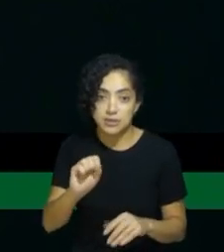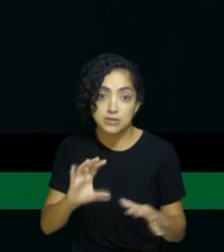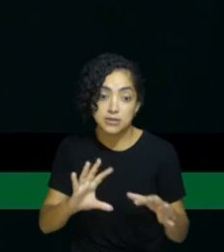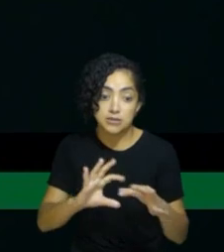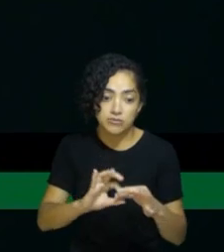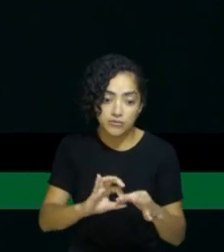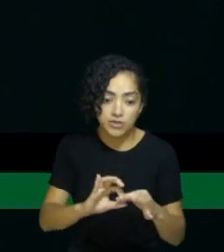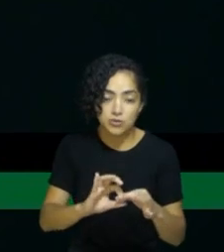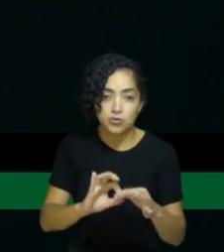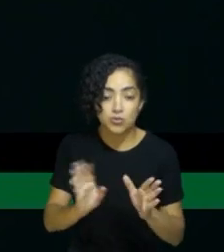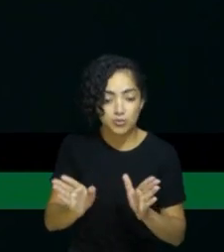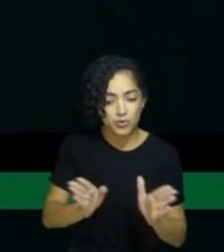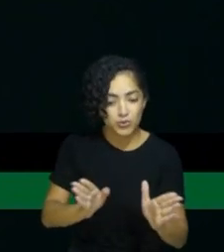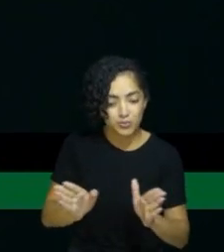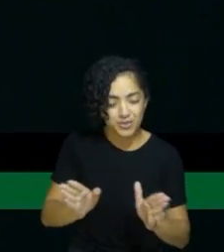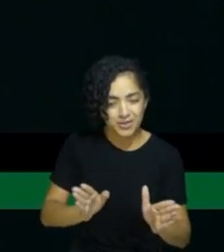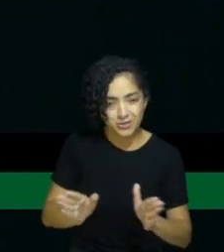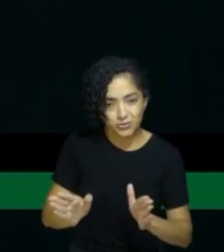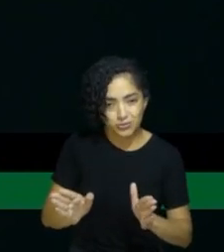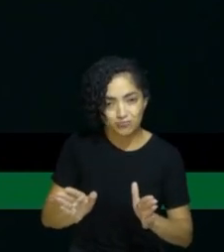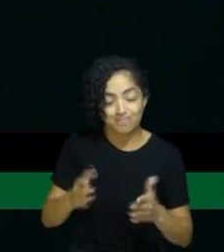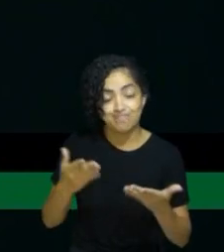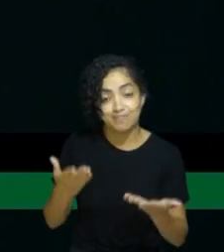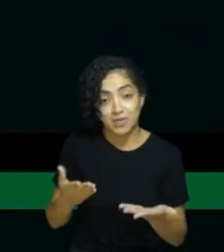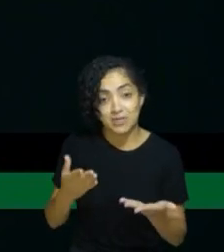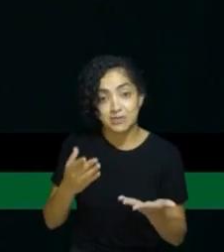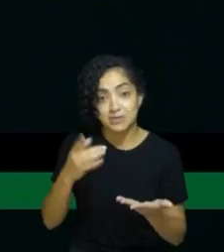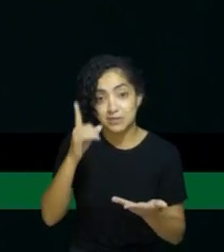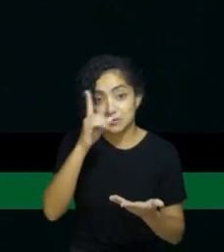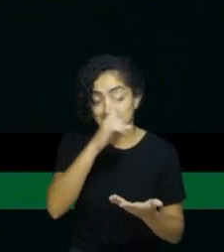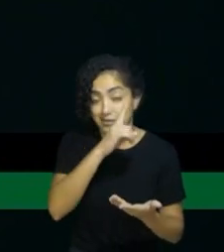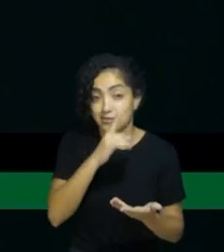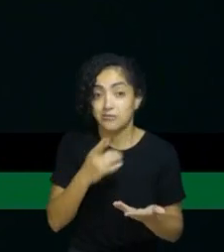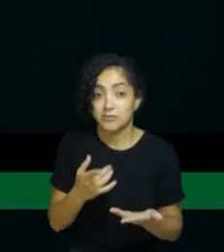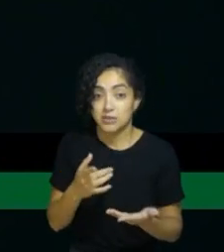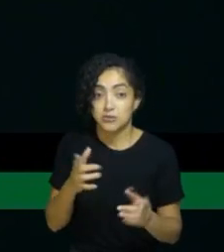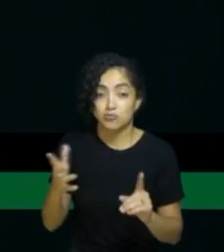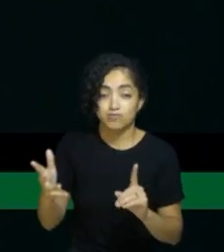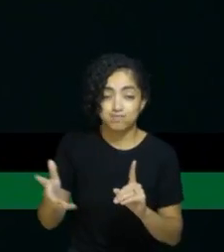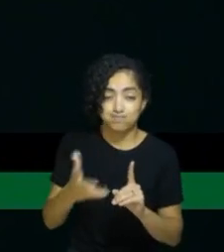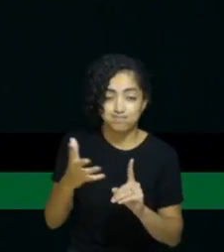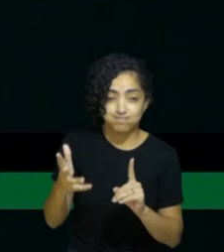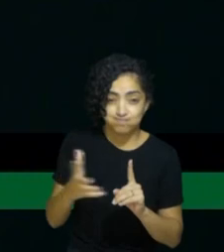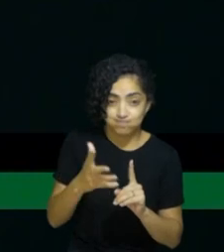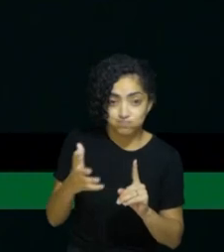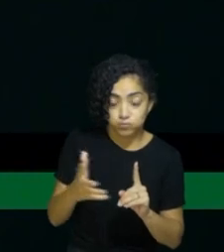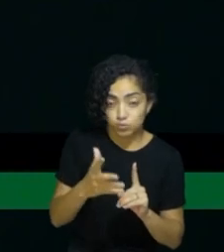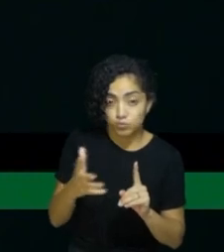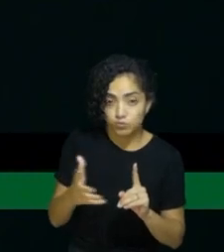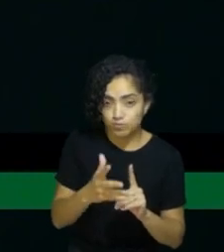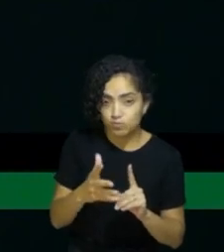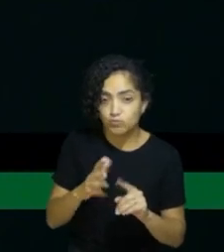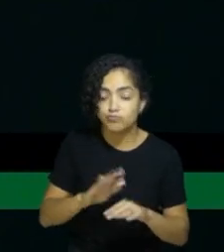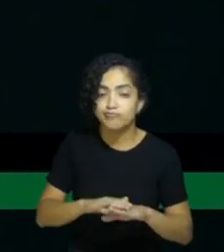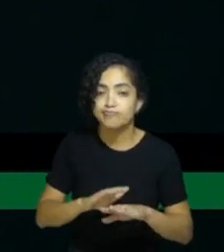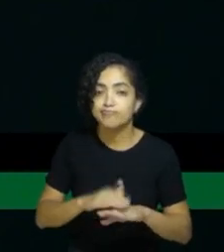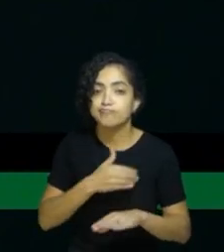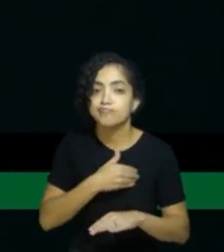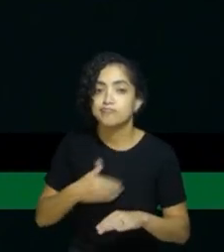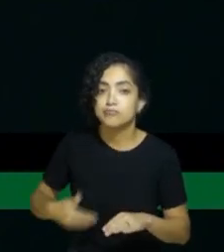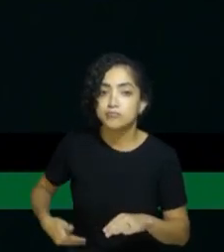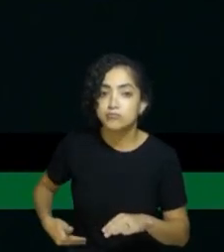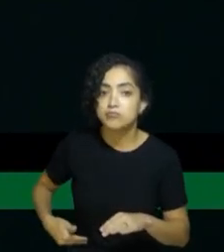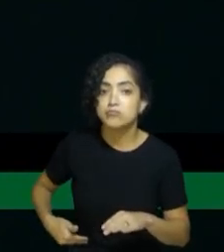temporários que infelizmente estão sofrendo uma uma pressão muito forte do governo para a